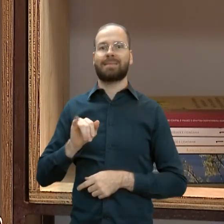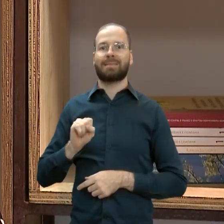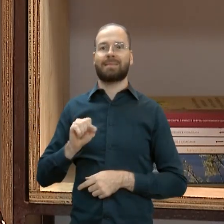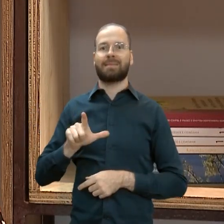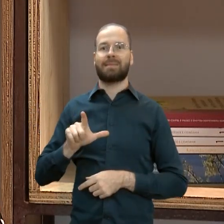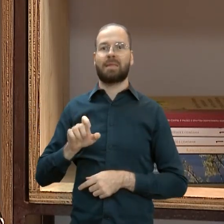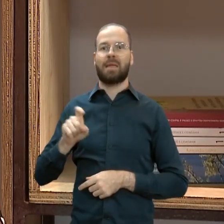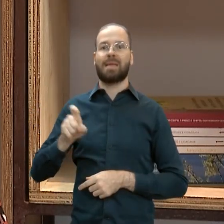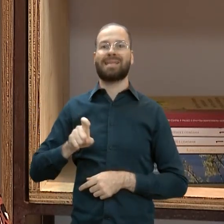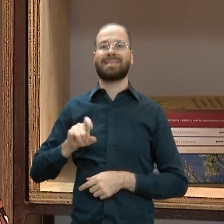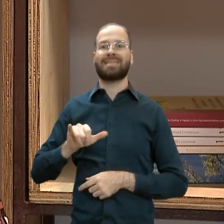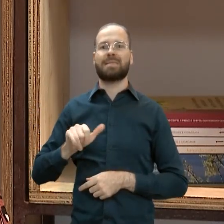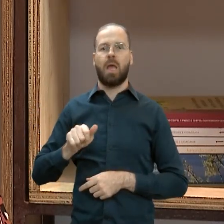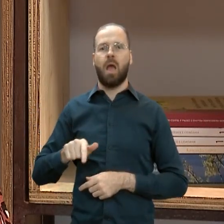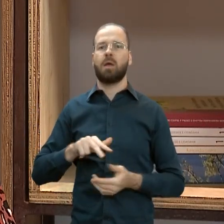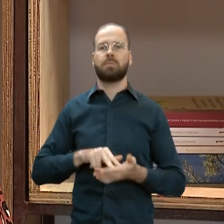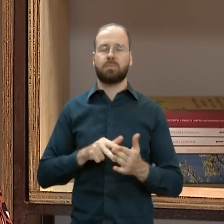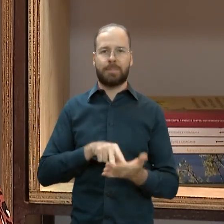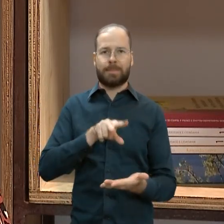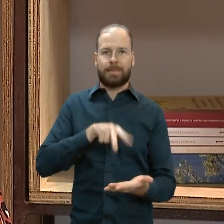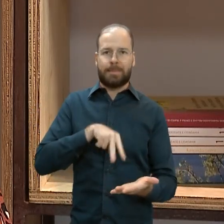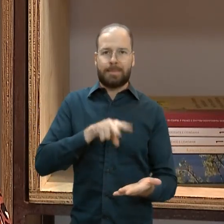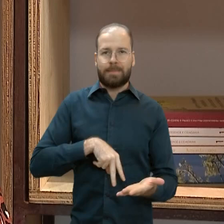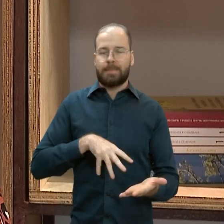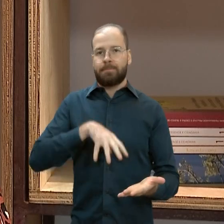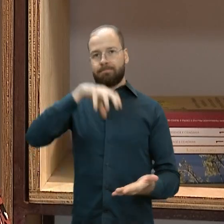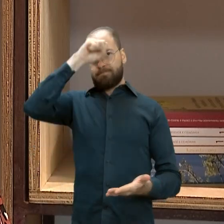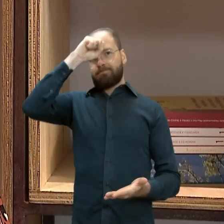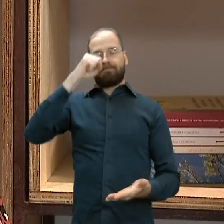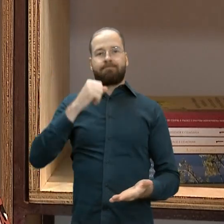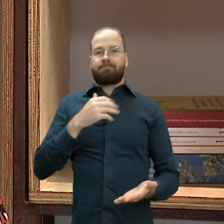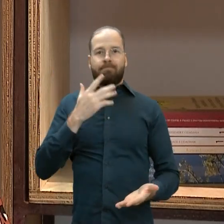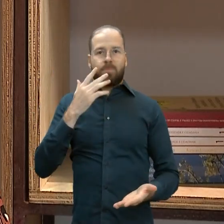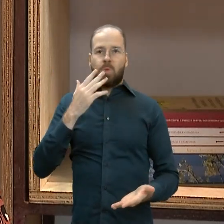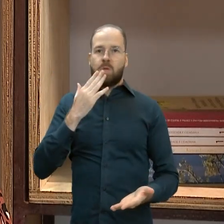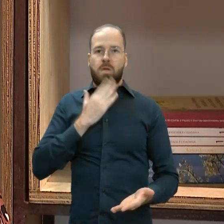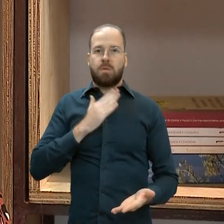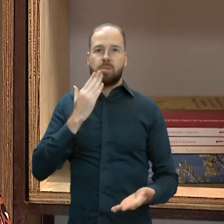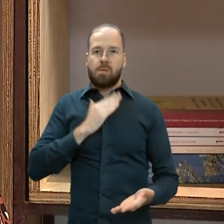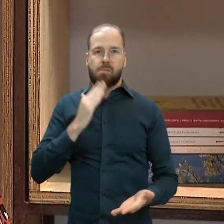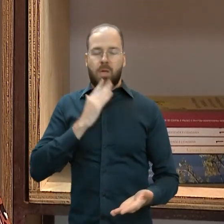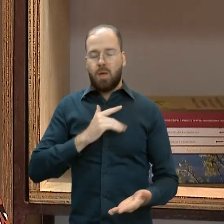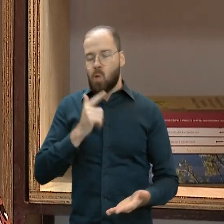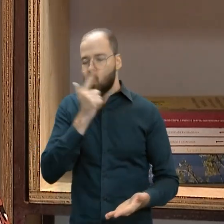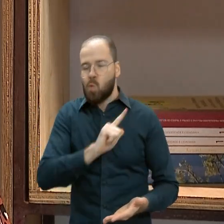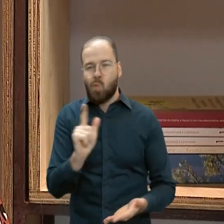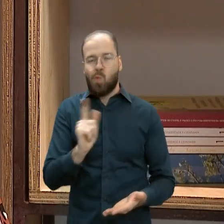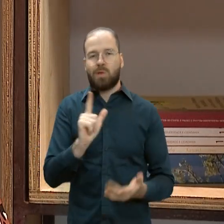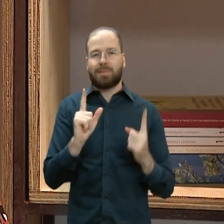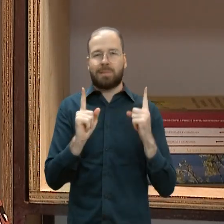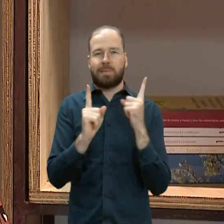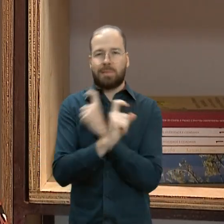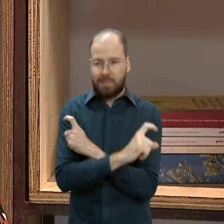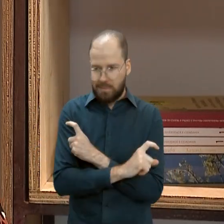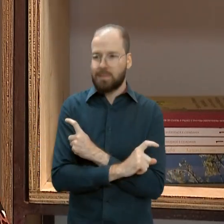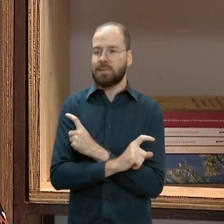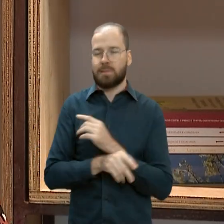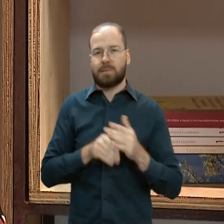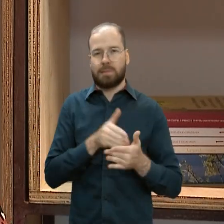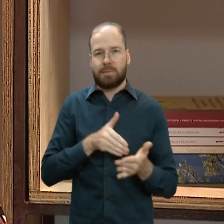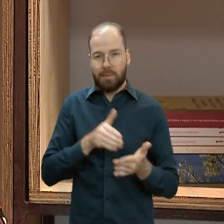leitura, escrita. Então, nós temos que tomar cuidado, porque essas pessoas, elas têm